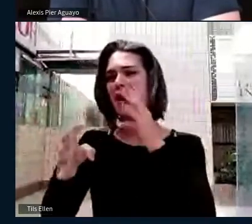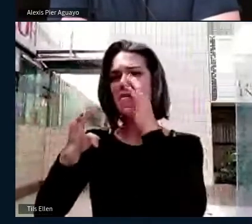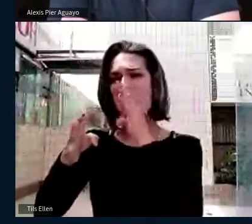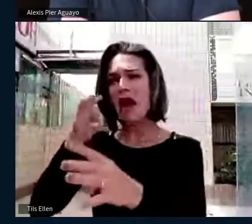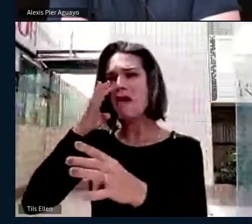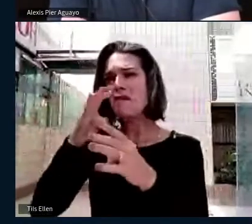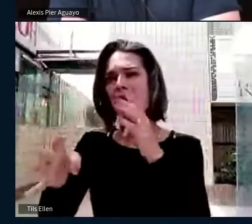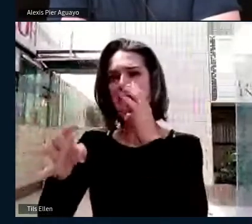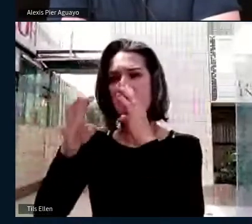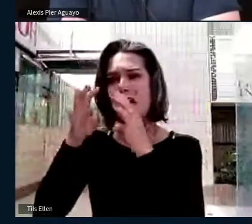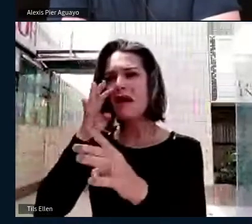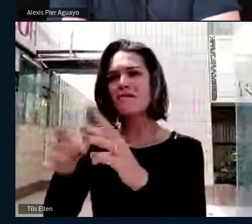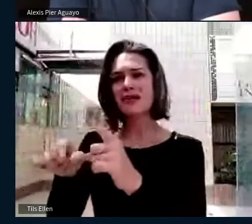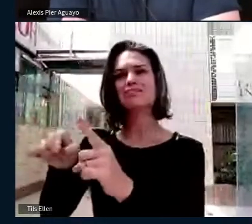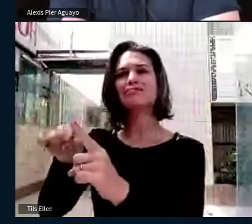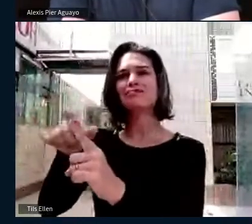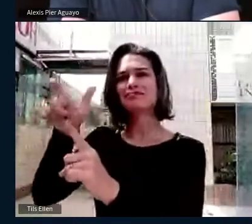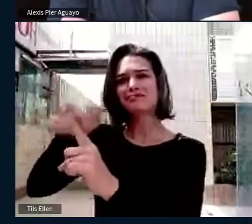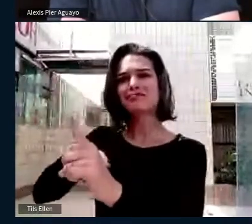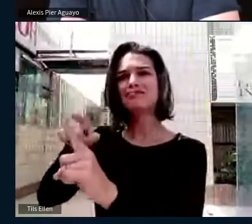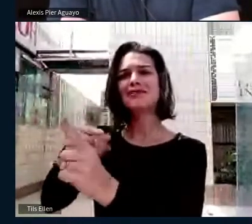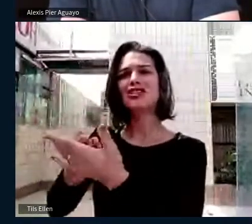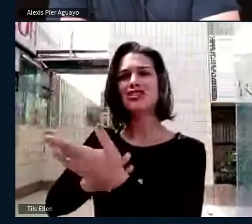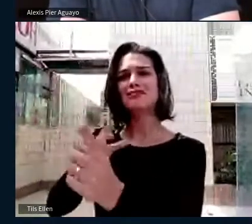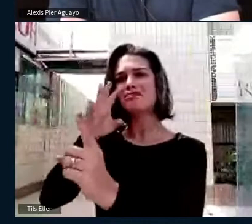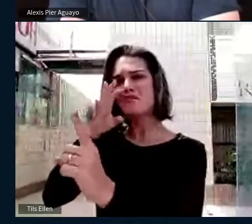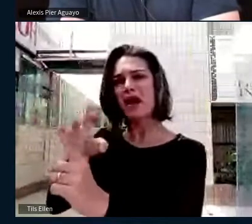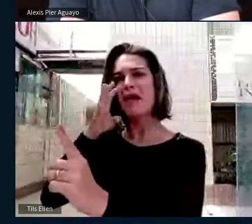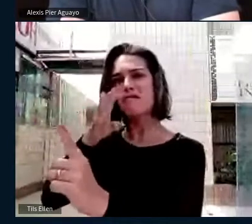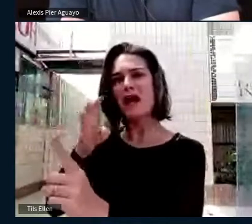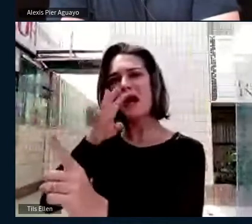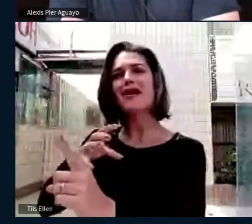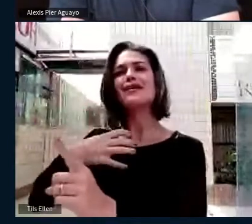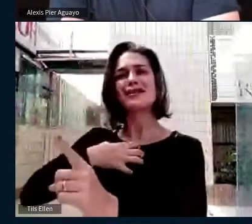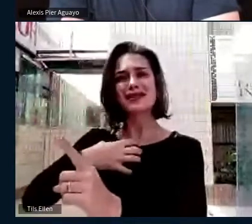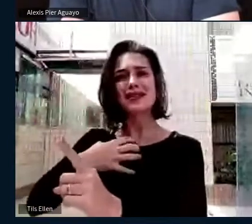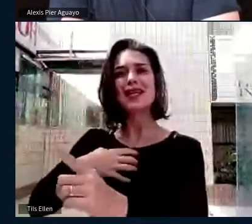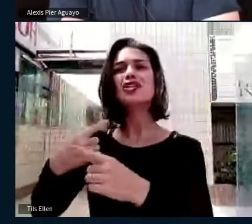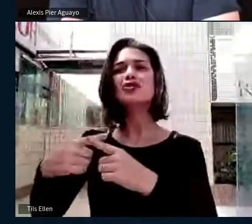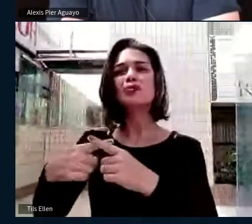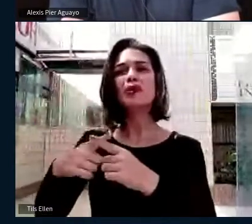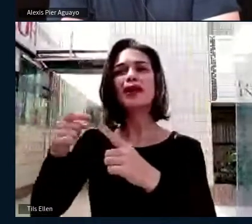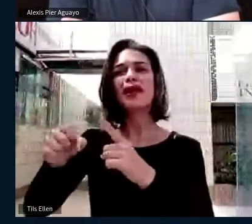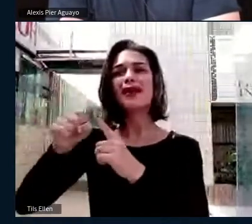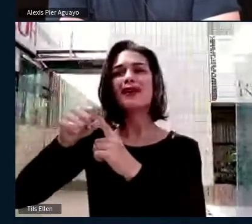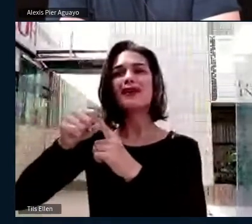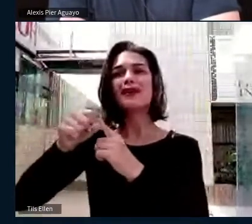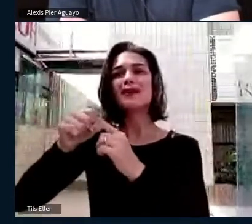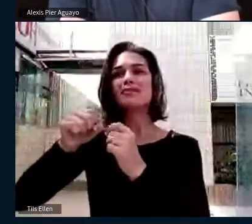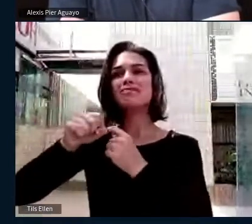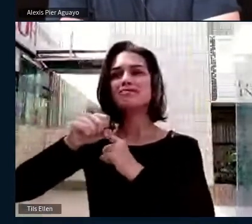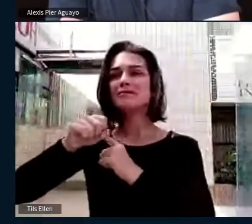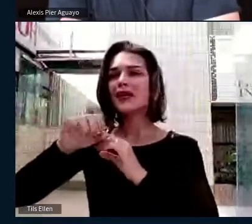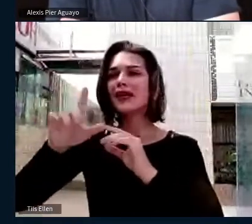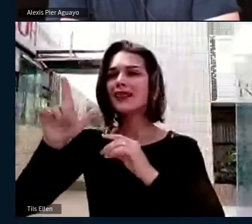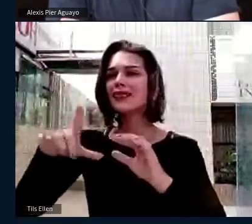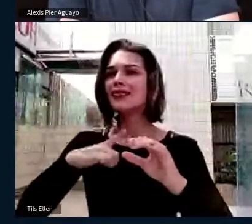estão ali expostos, no caso de vocês, para o Brasil,